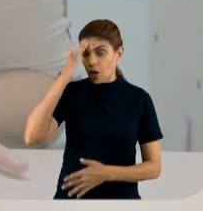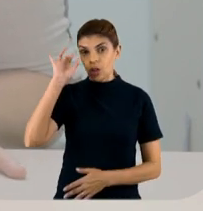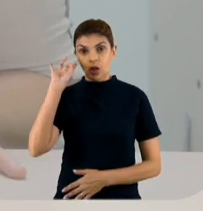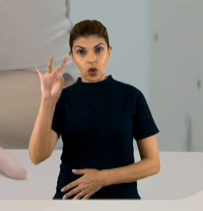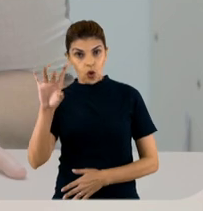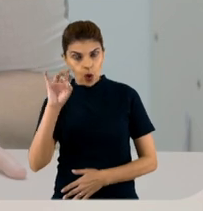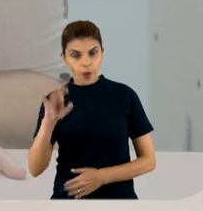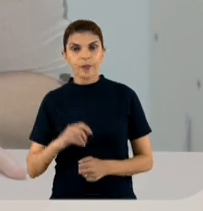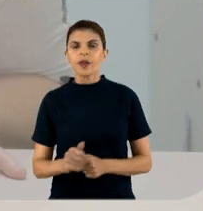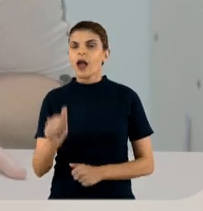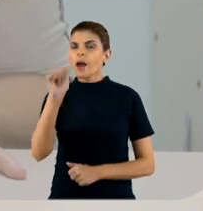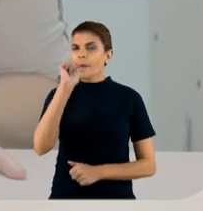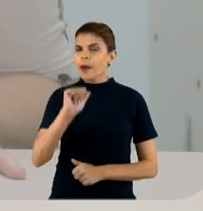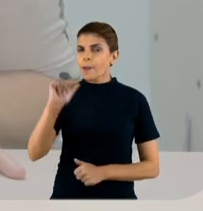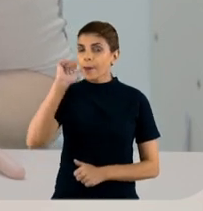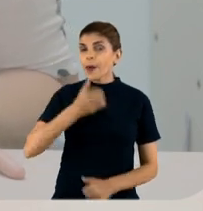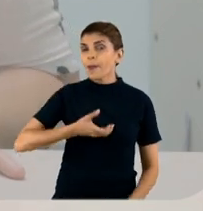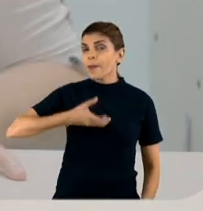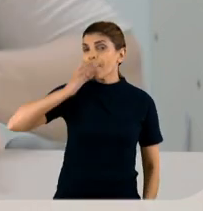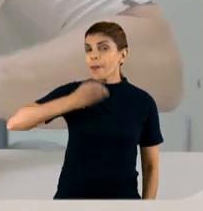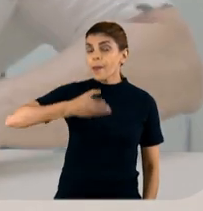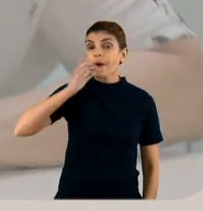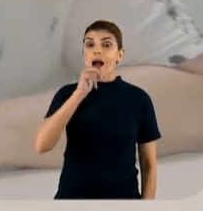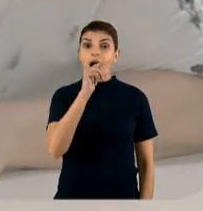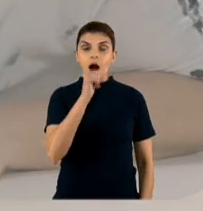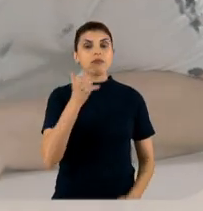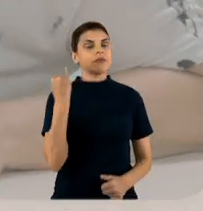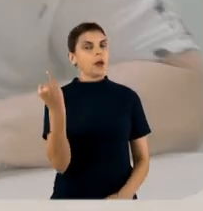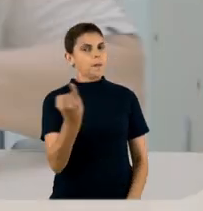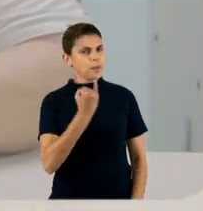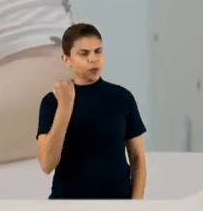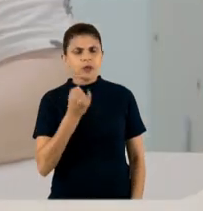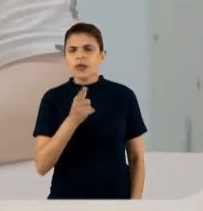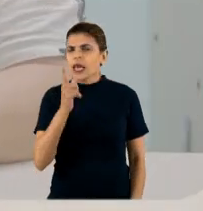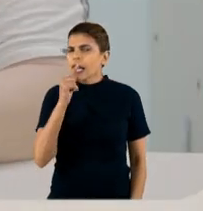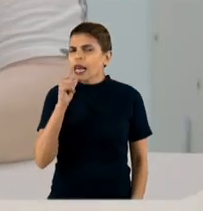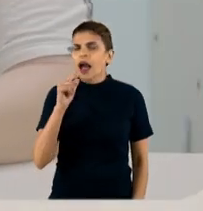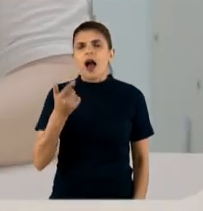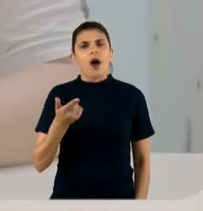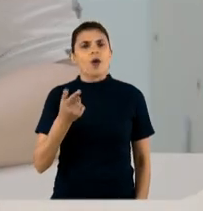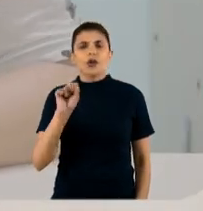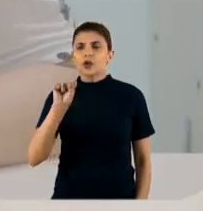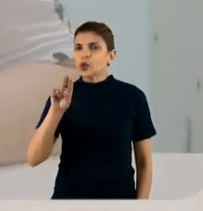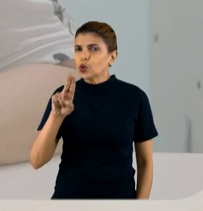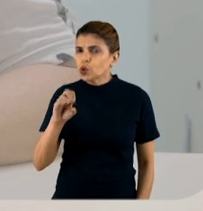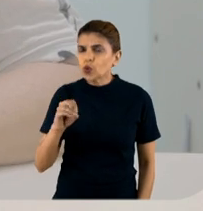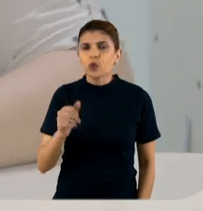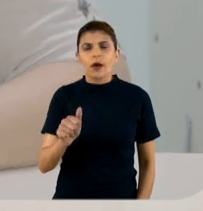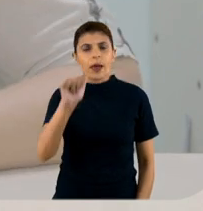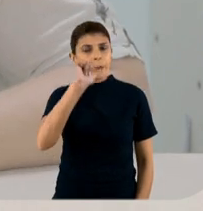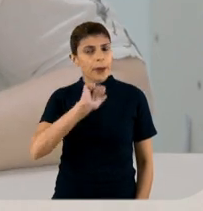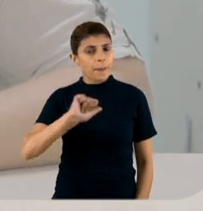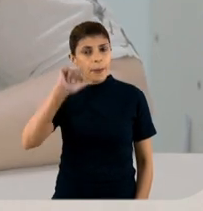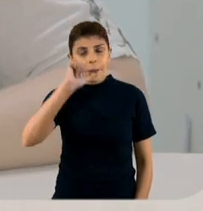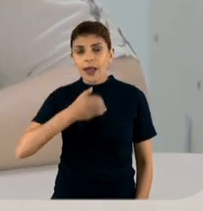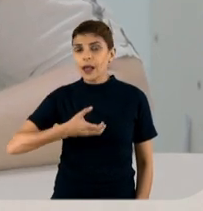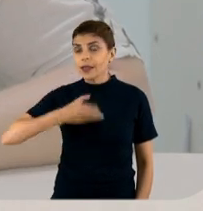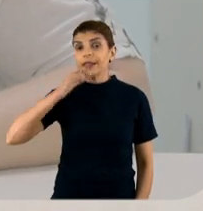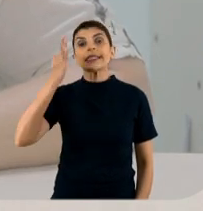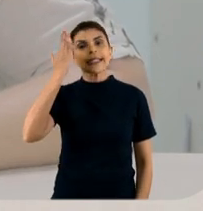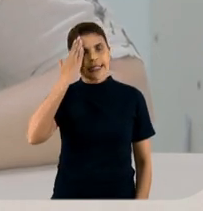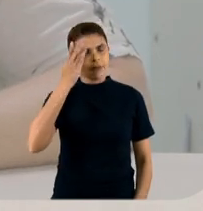eh hidrate-se bem a hidratação ela é muito importante a pessoa tem que beber bastante líquido a gente sabe que uma das coisas que